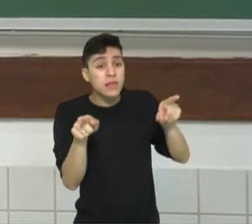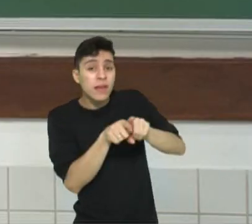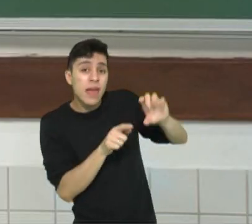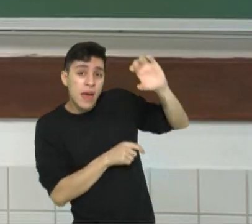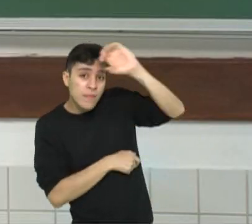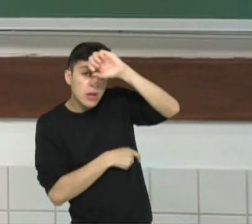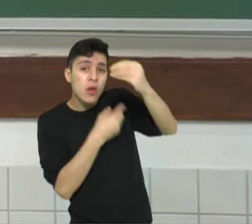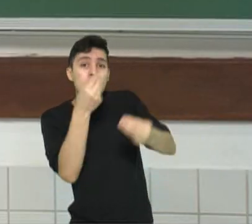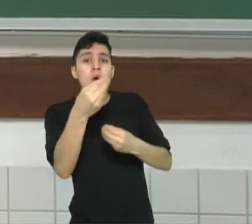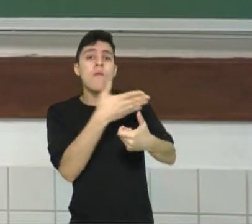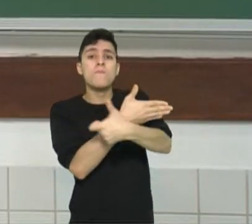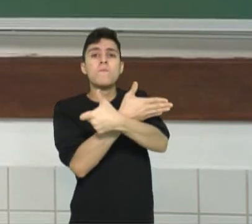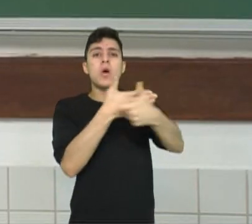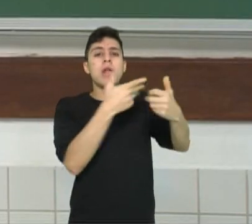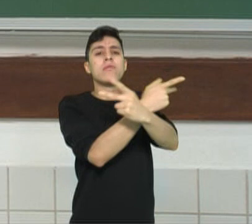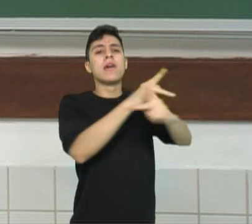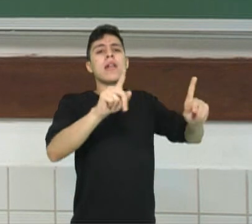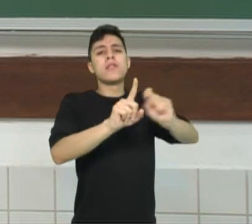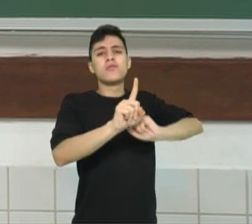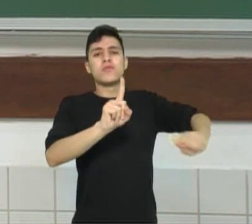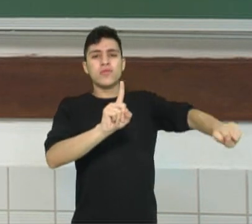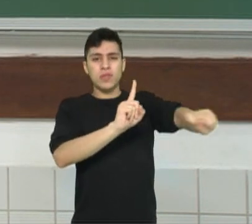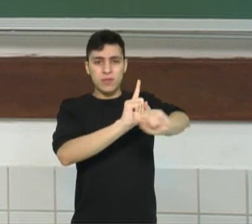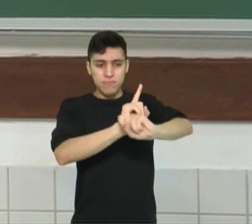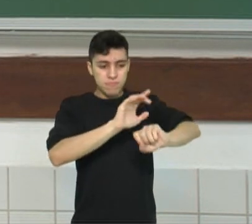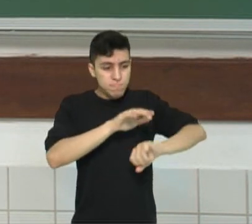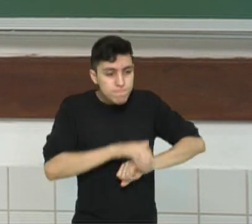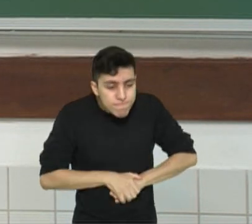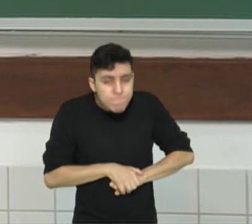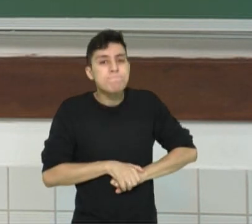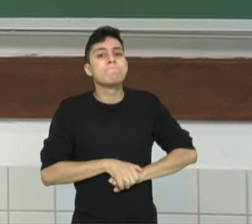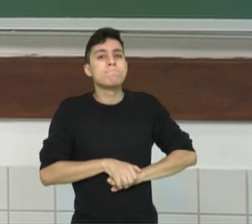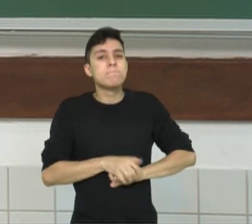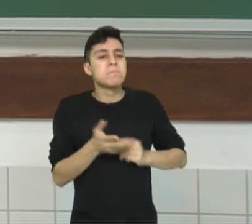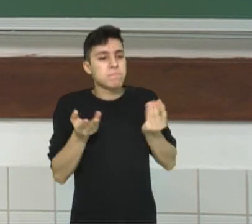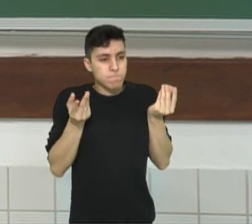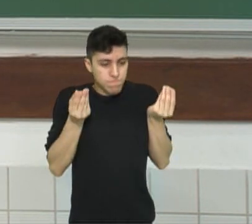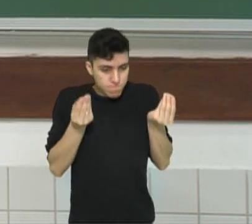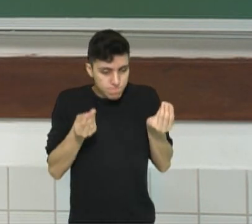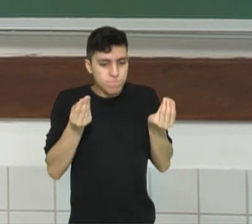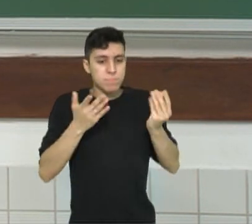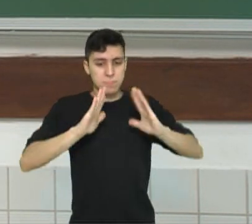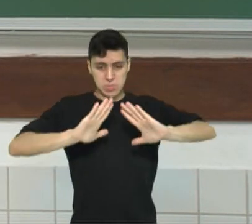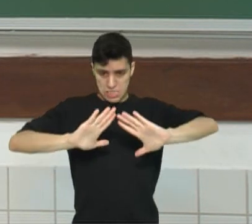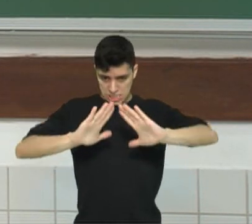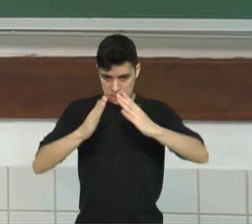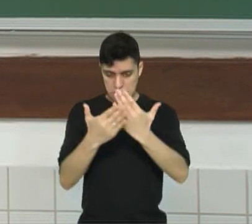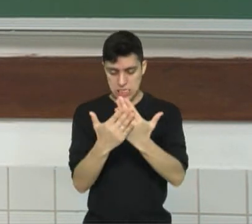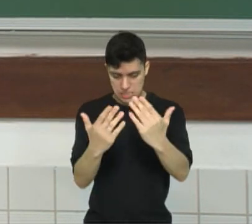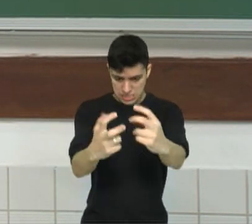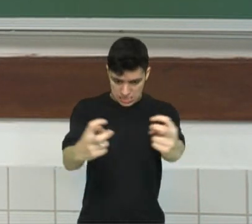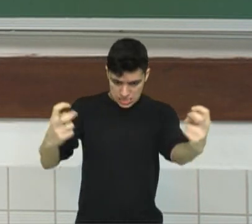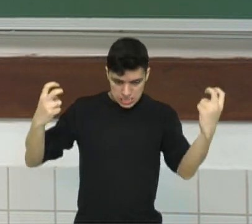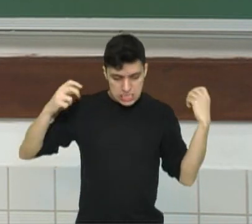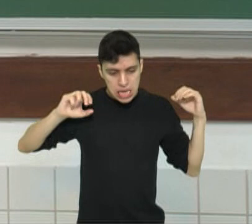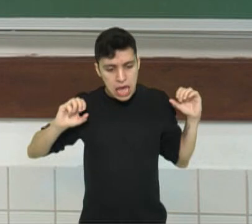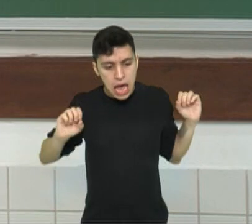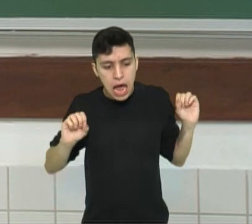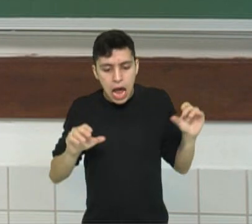morais daquela sociedade. A ideia desse aprendizado, né, dessa escola para os astecas,